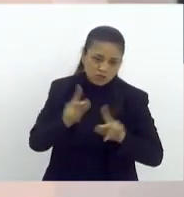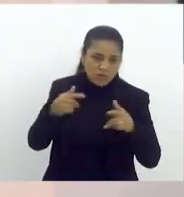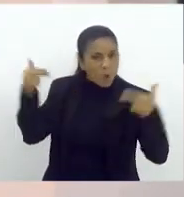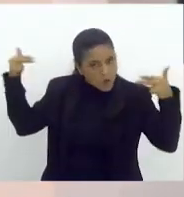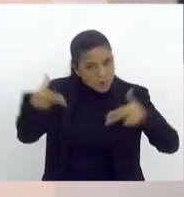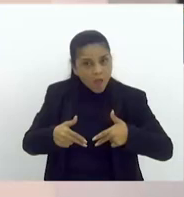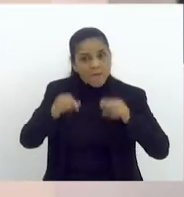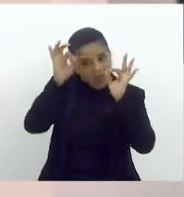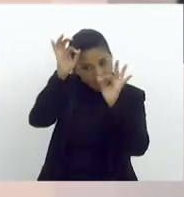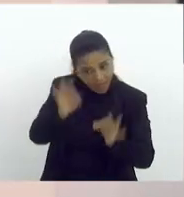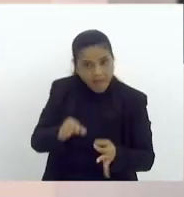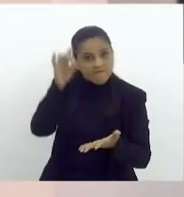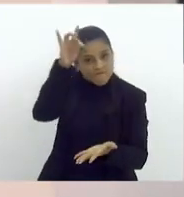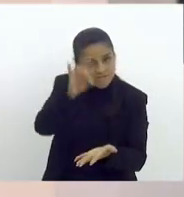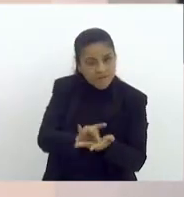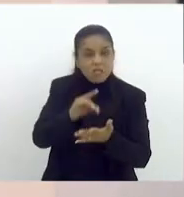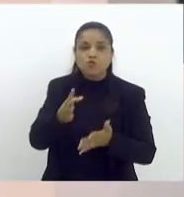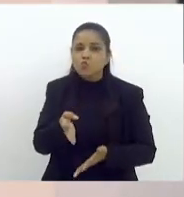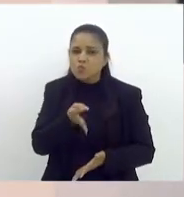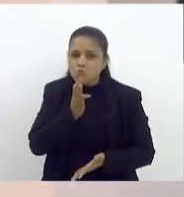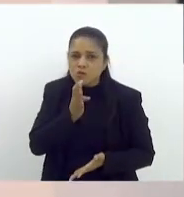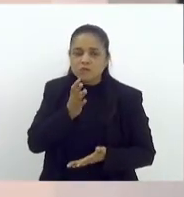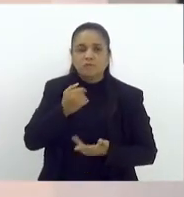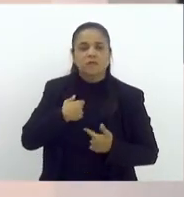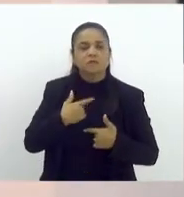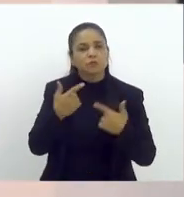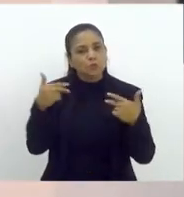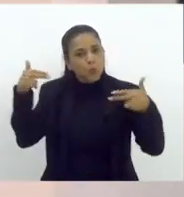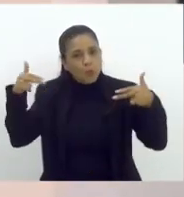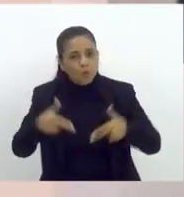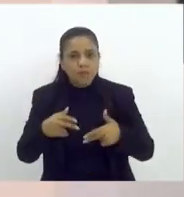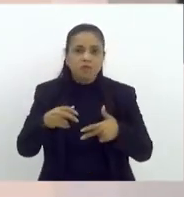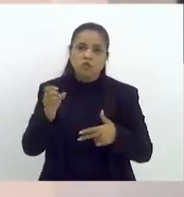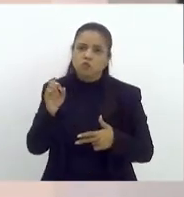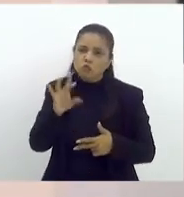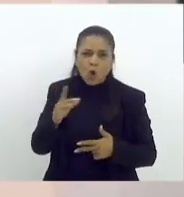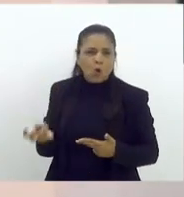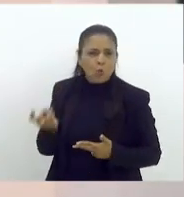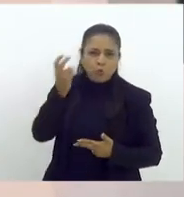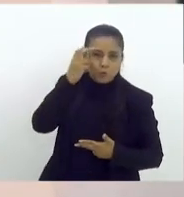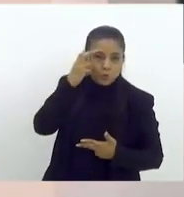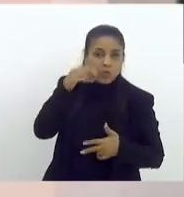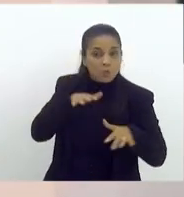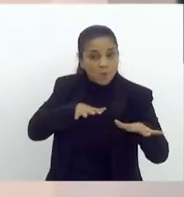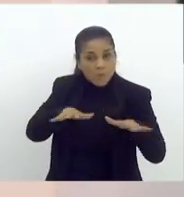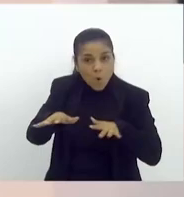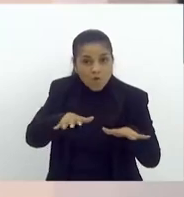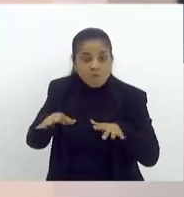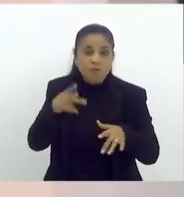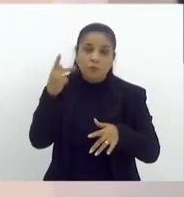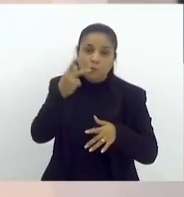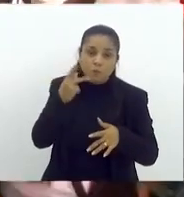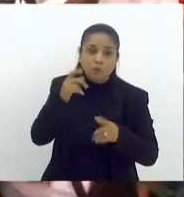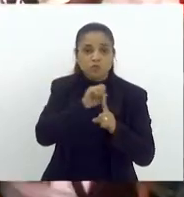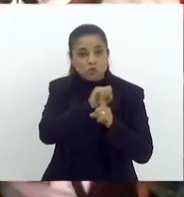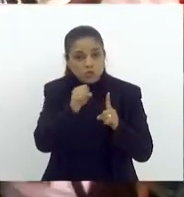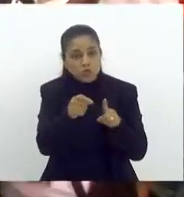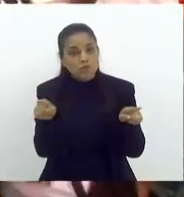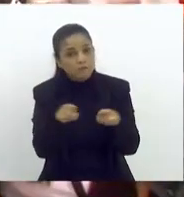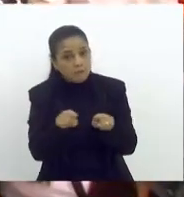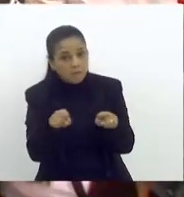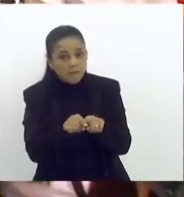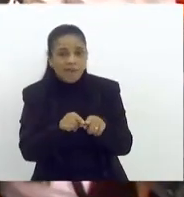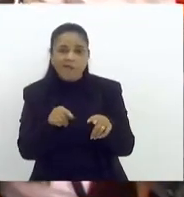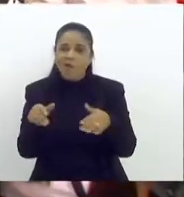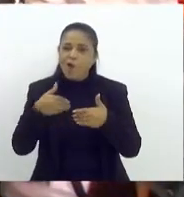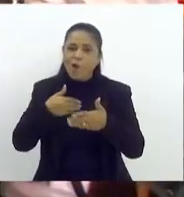hop é então hoje é o reconhecimento do hip hop não só como cultura mas como o movimento político social em qualquer